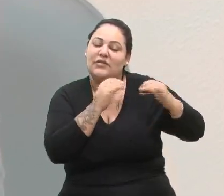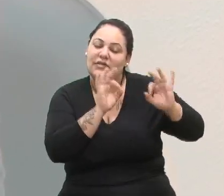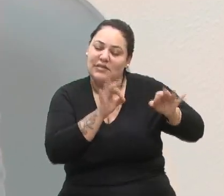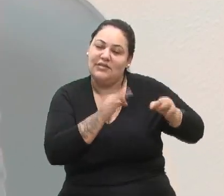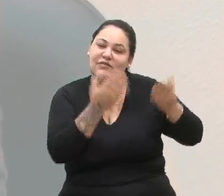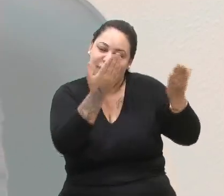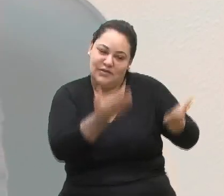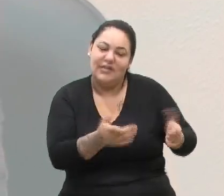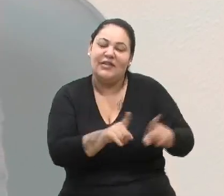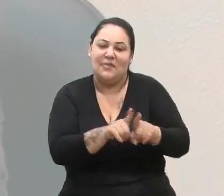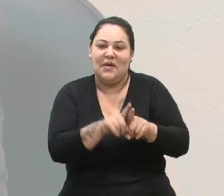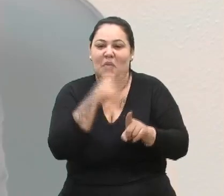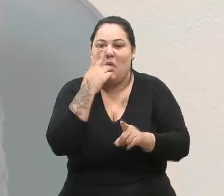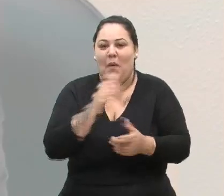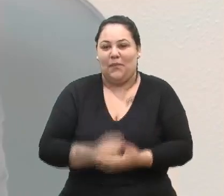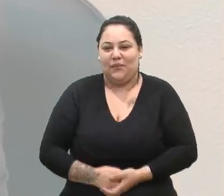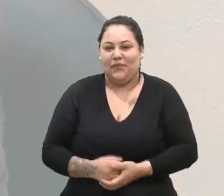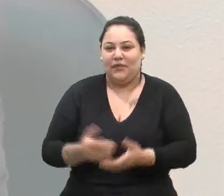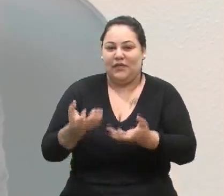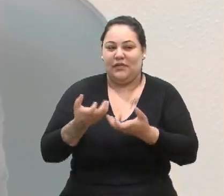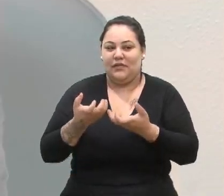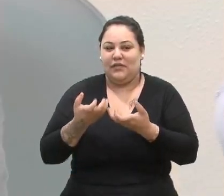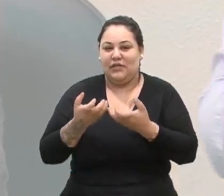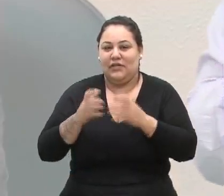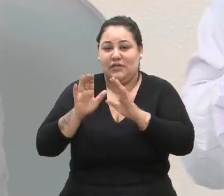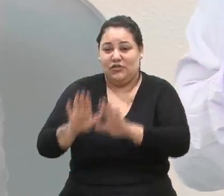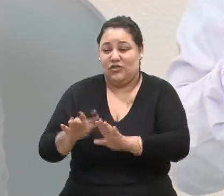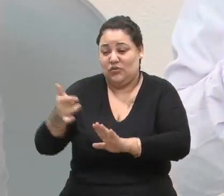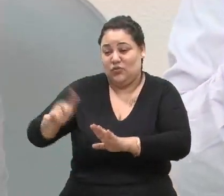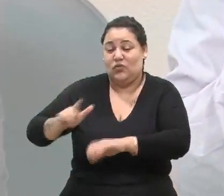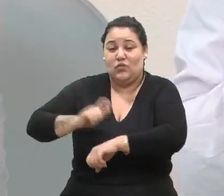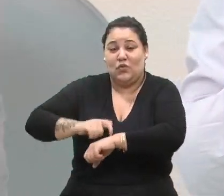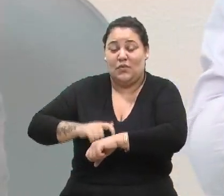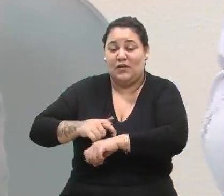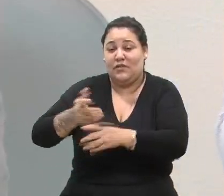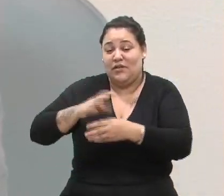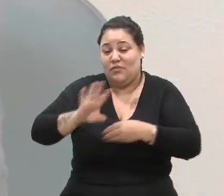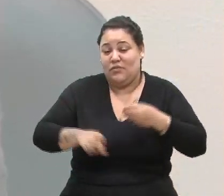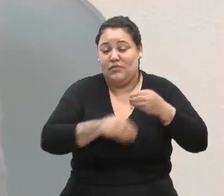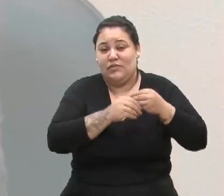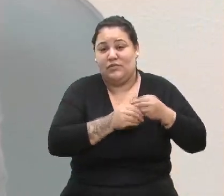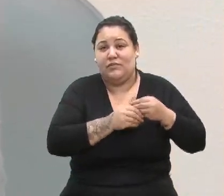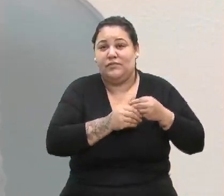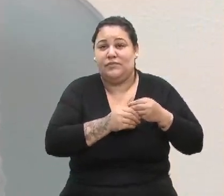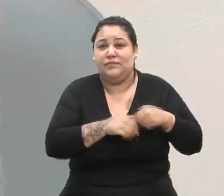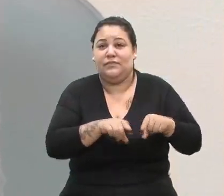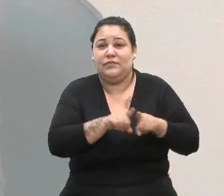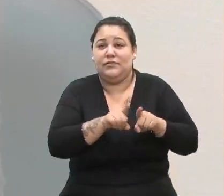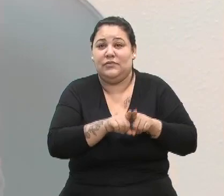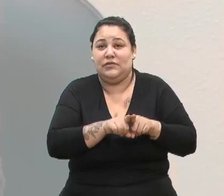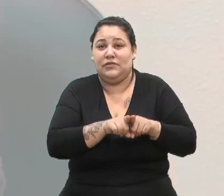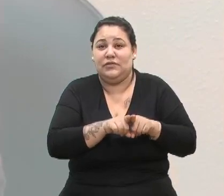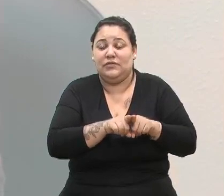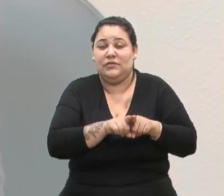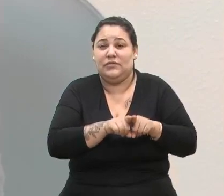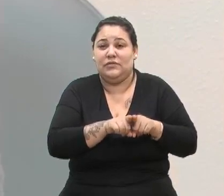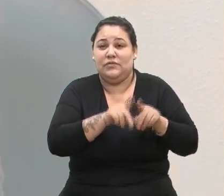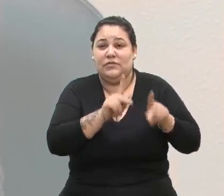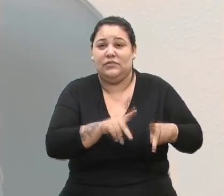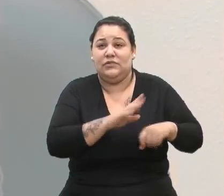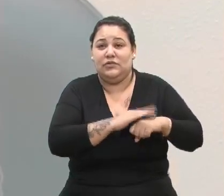deixar aqui, um outro momento agora, me somar aos votos do Aquilino Dalla Santa, uma pessoa muito querida por